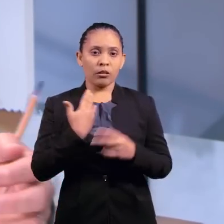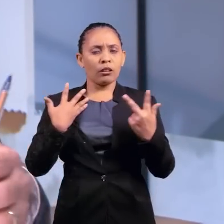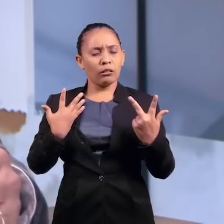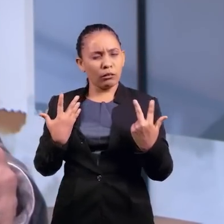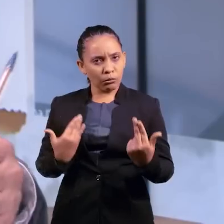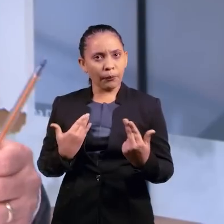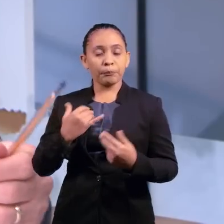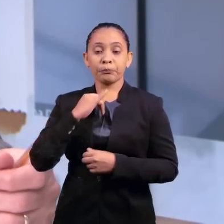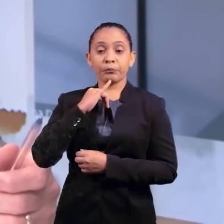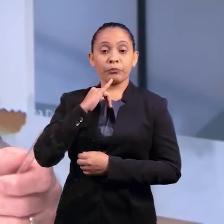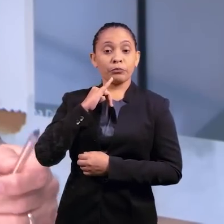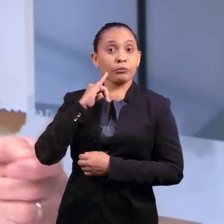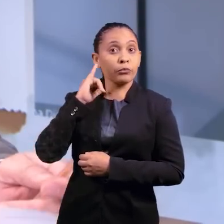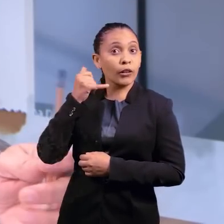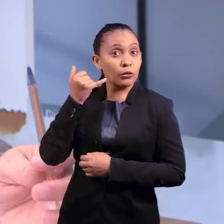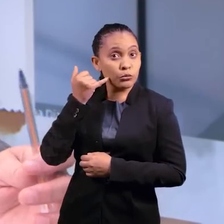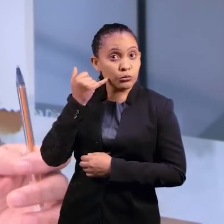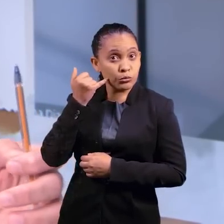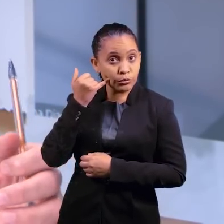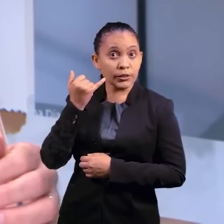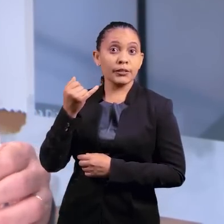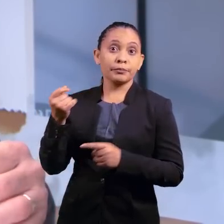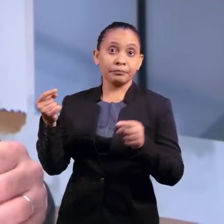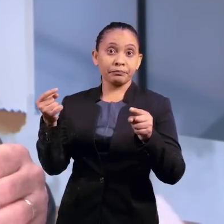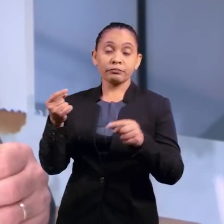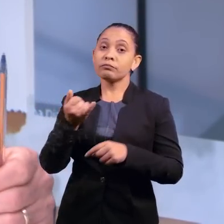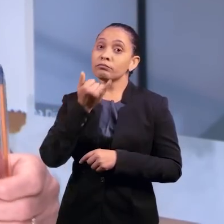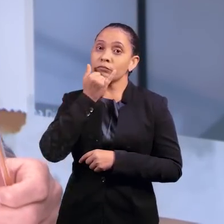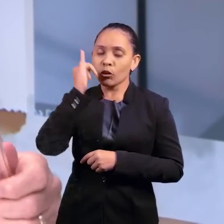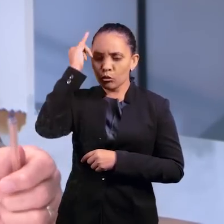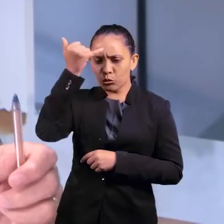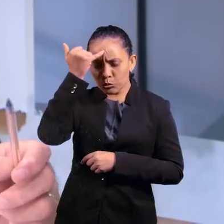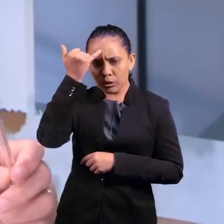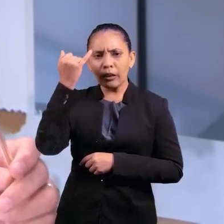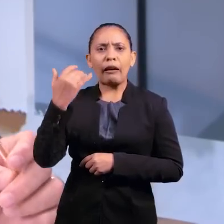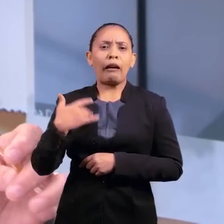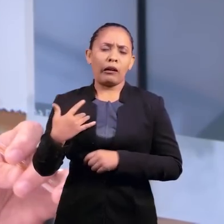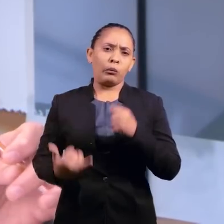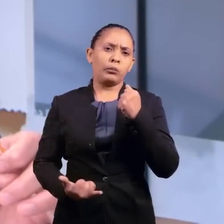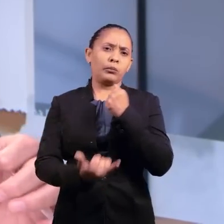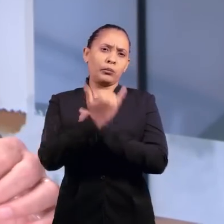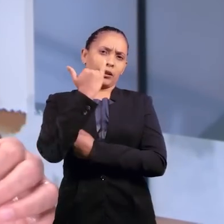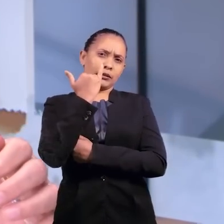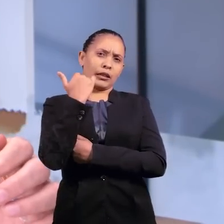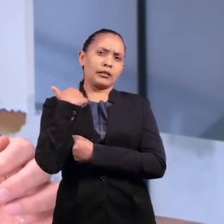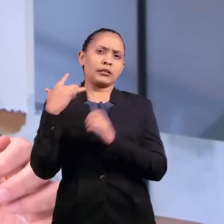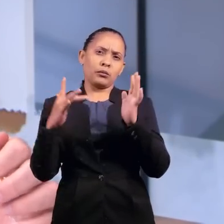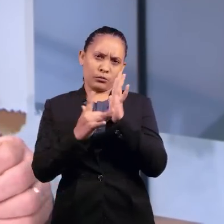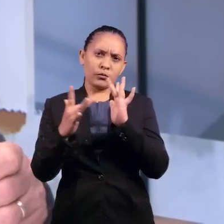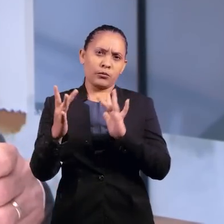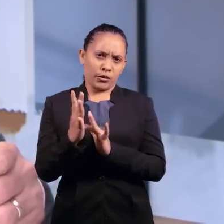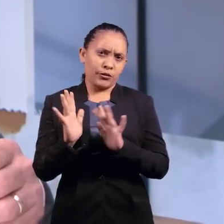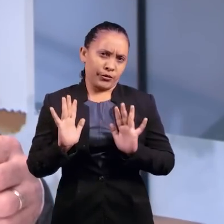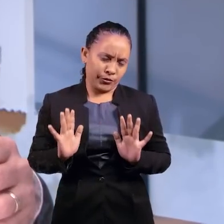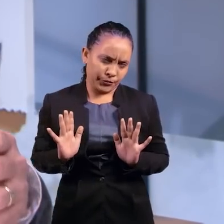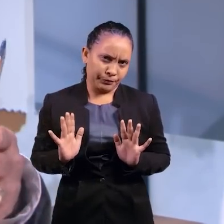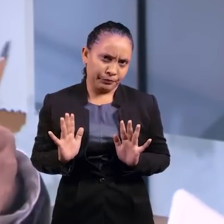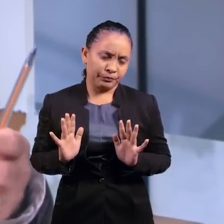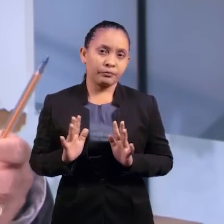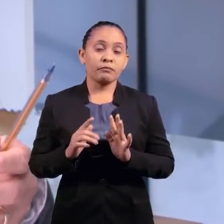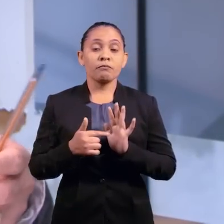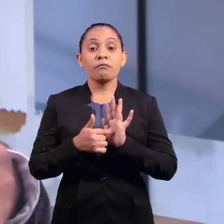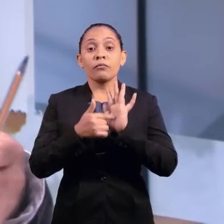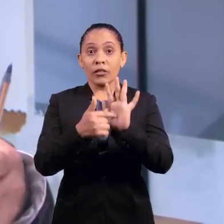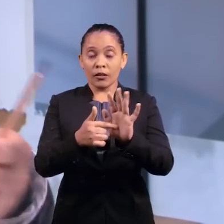verdade, não era um sinal de amizade alguma, era um sinal até de uma traição ao Senhor Jesus. Então, para